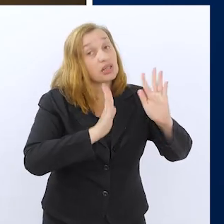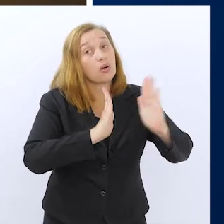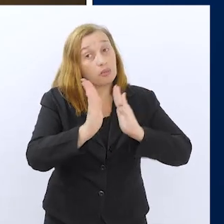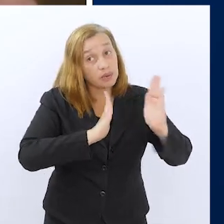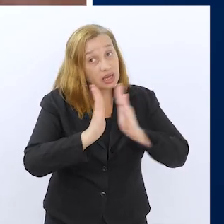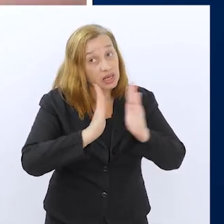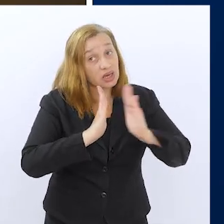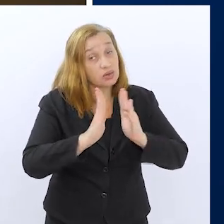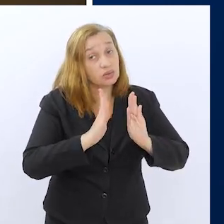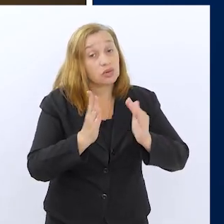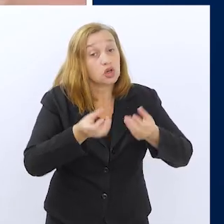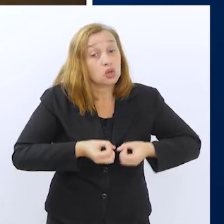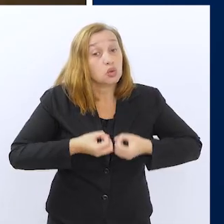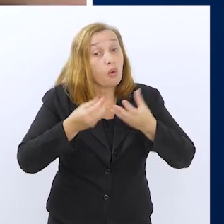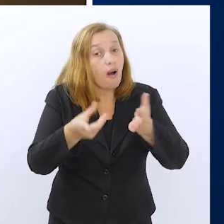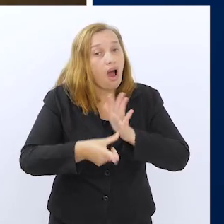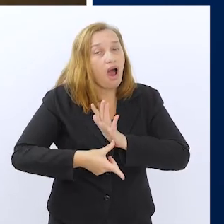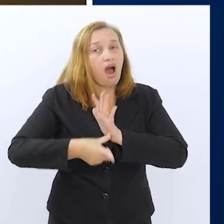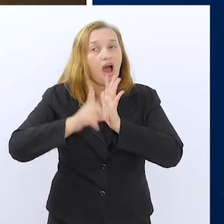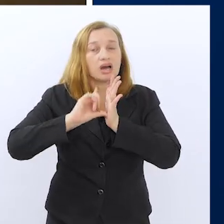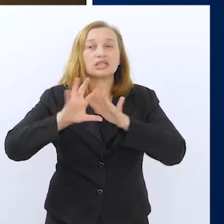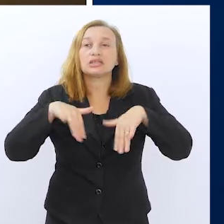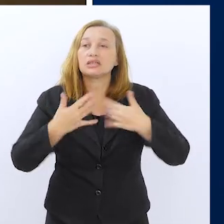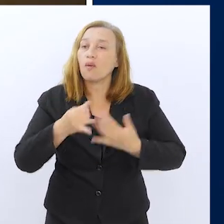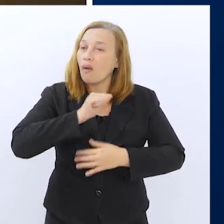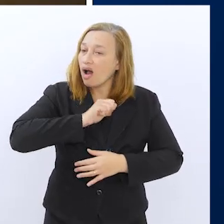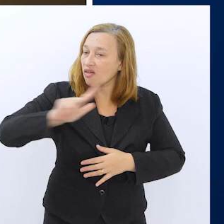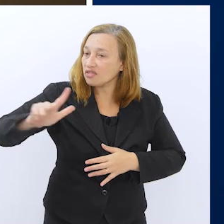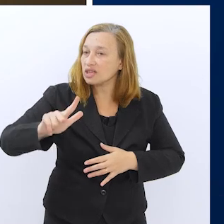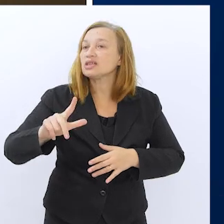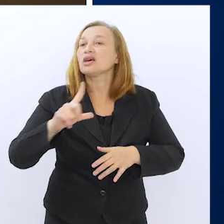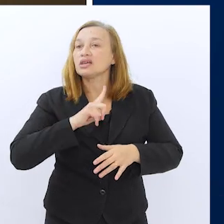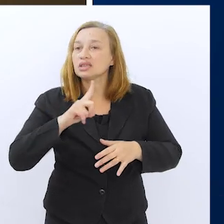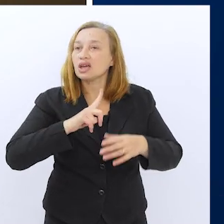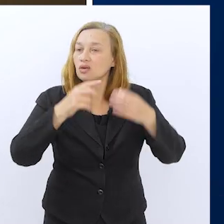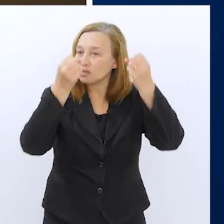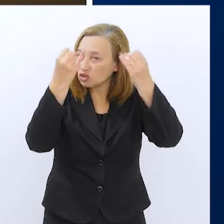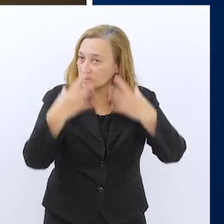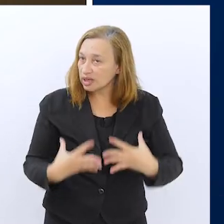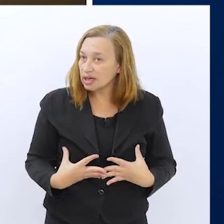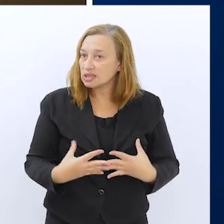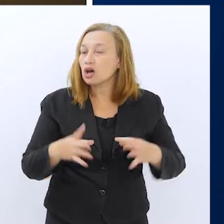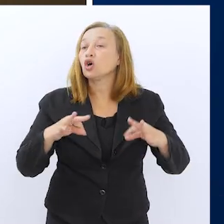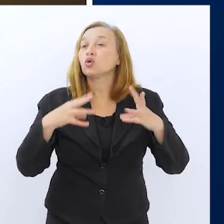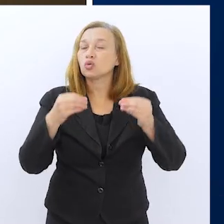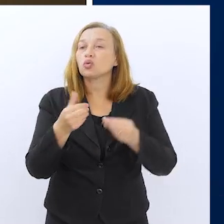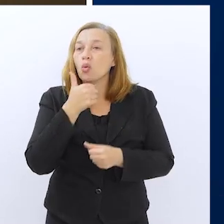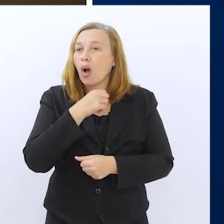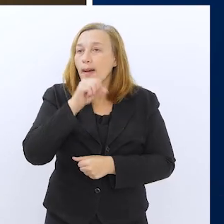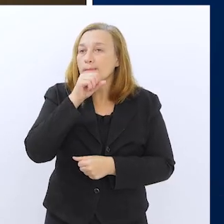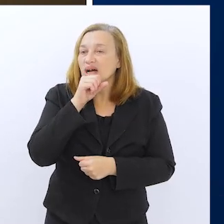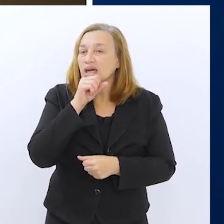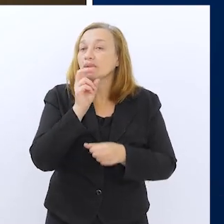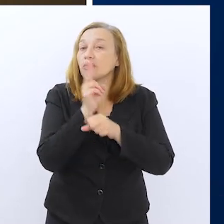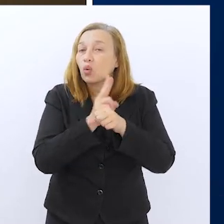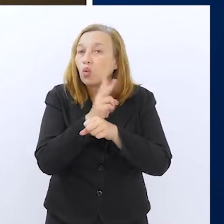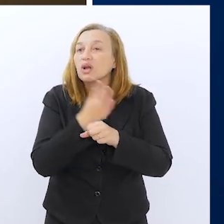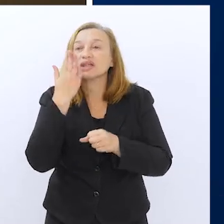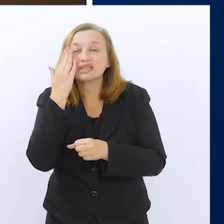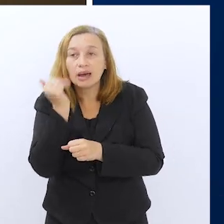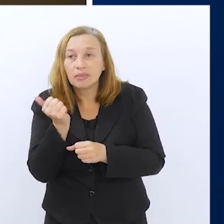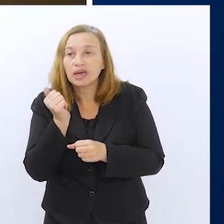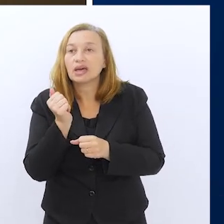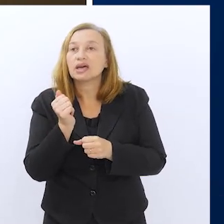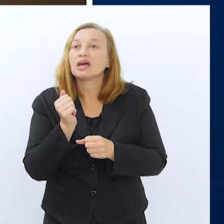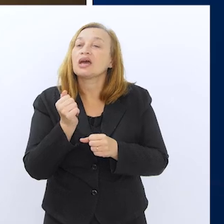das propriedades desse leite depois que vai ser doado. Então, a Anvisa tem algumas recomendações, isso tudo quando a